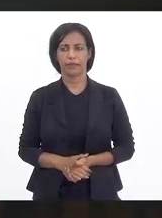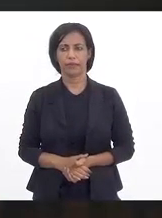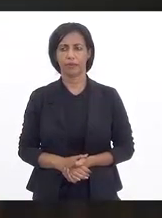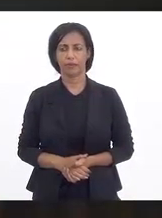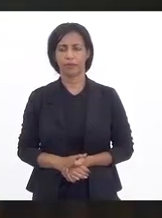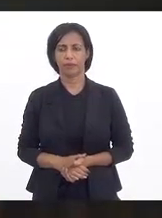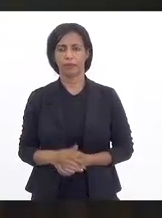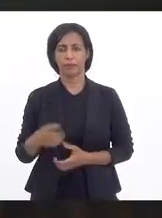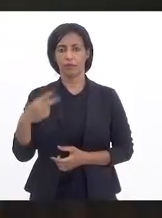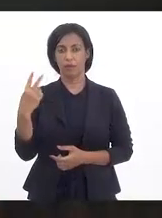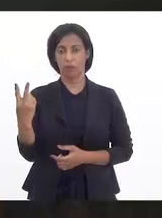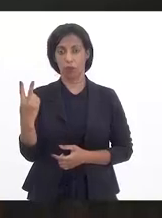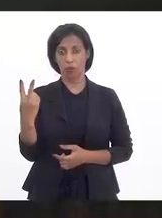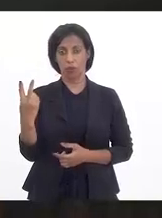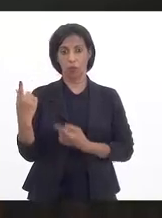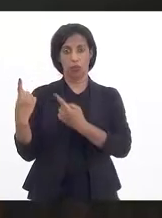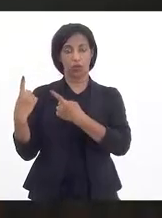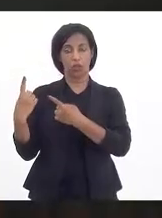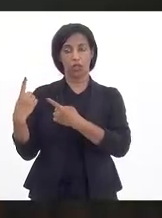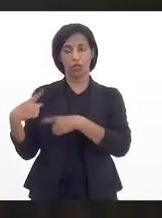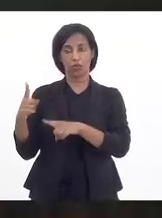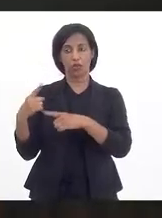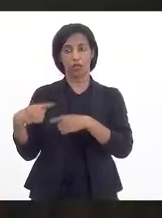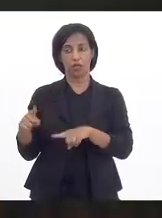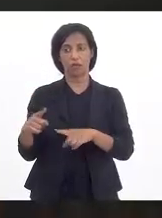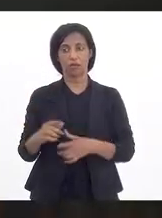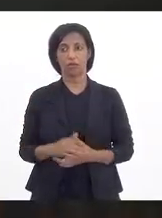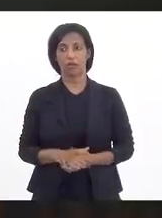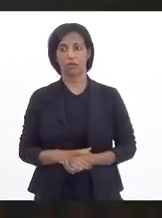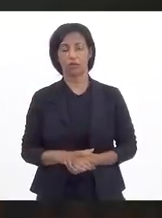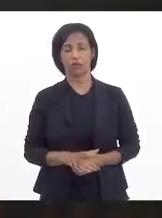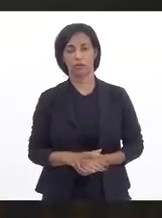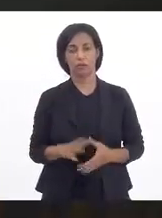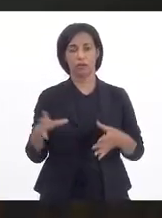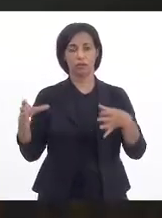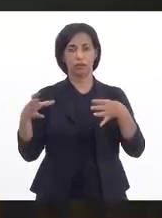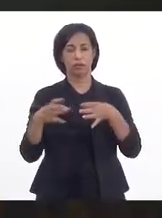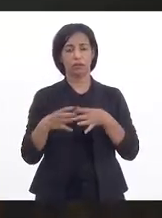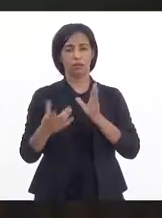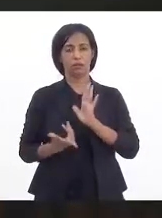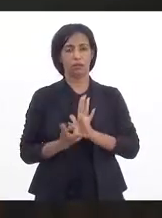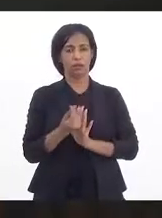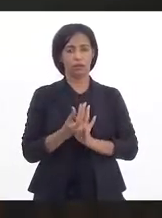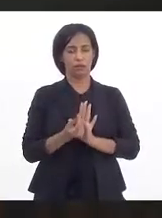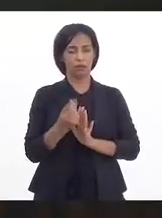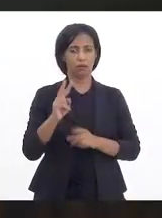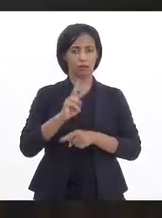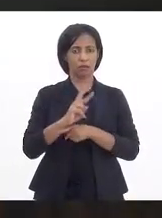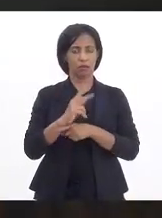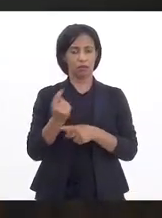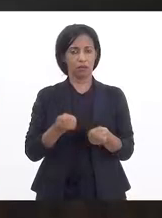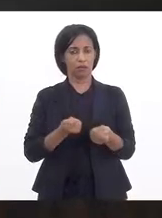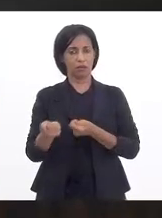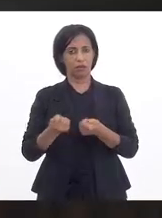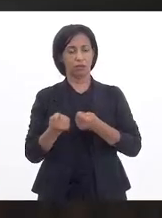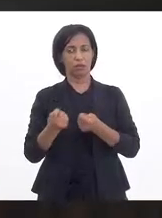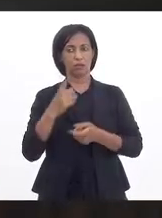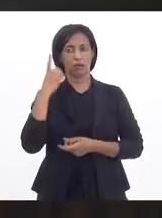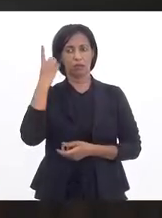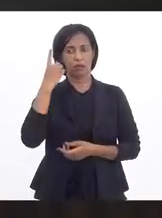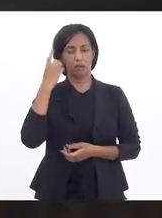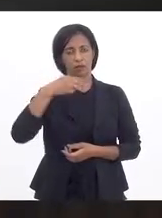os dois pareceres contrário e pela comissão de orçamento Finanças fiscalização financeira e controle